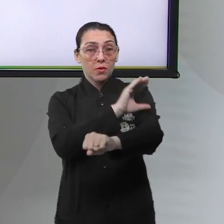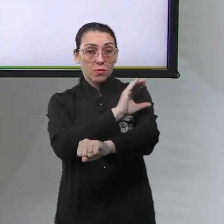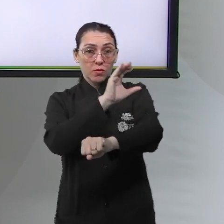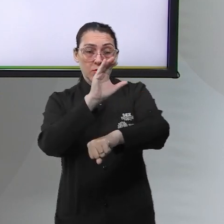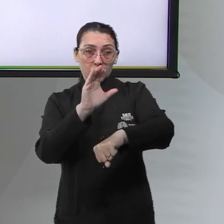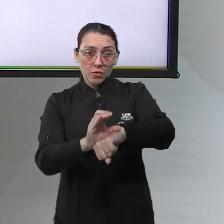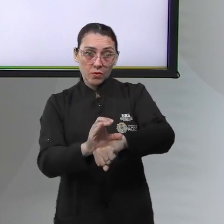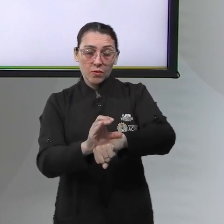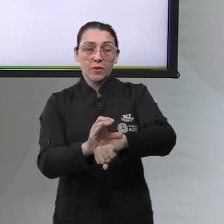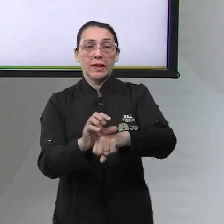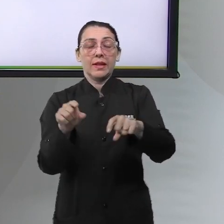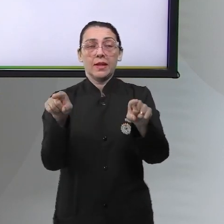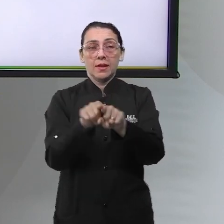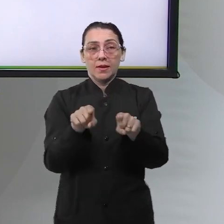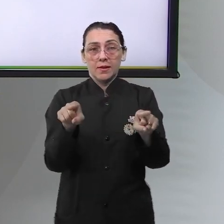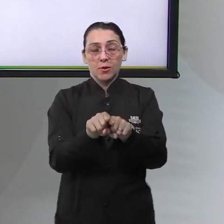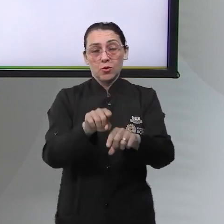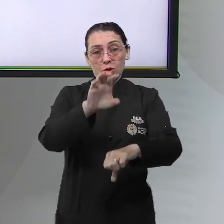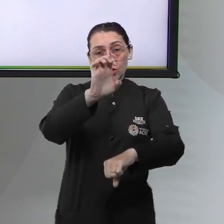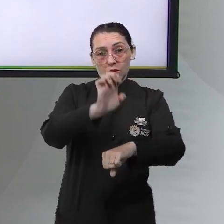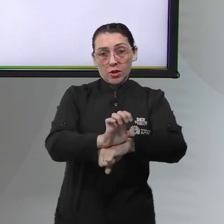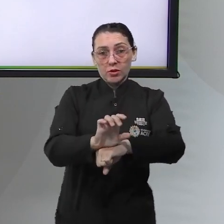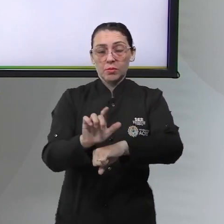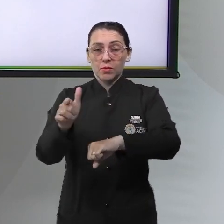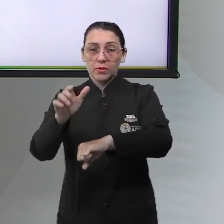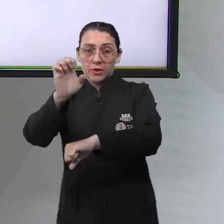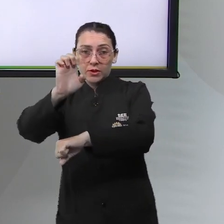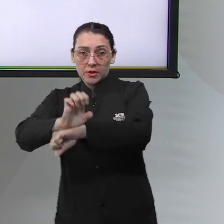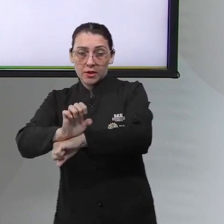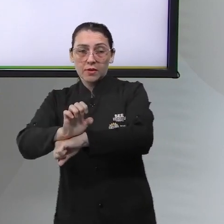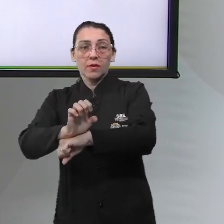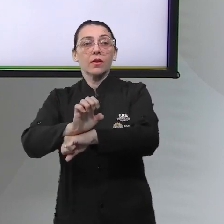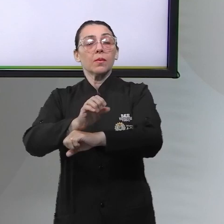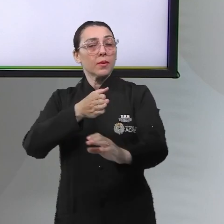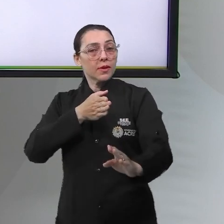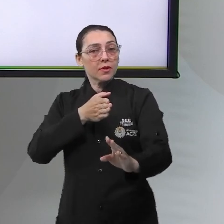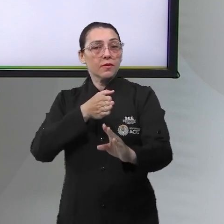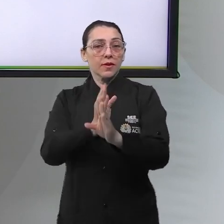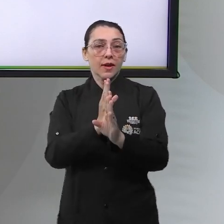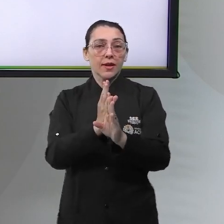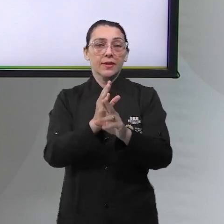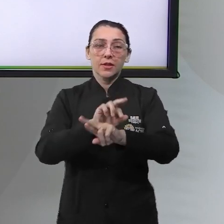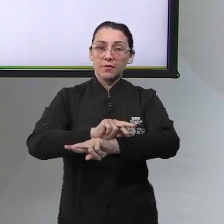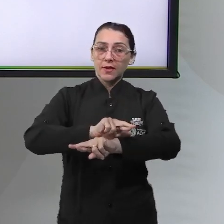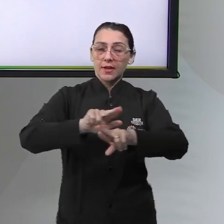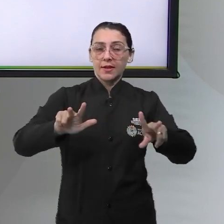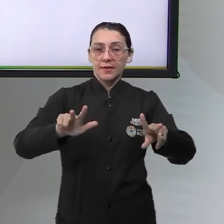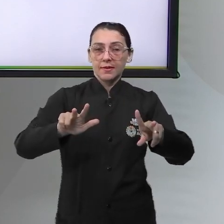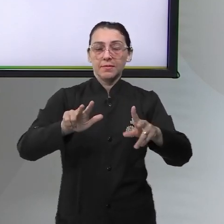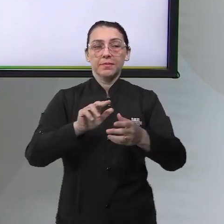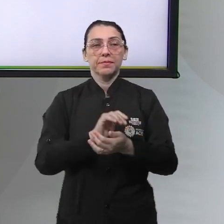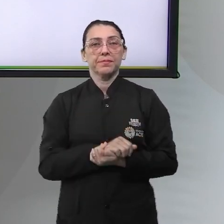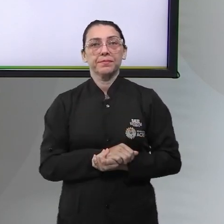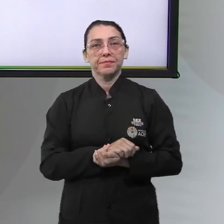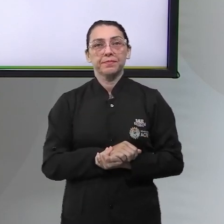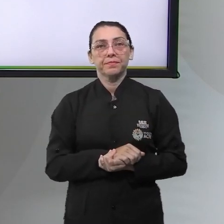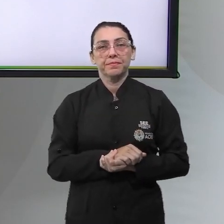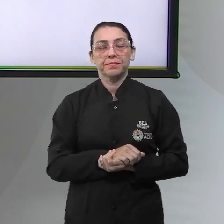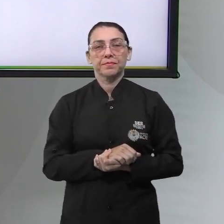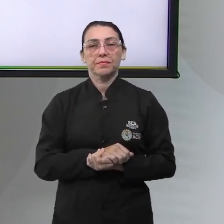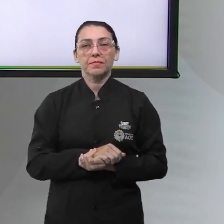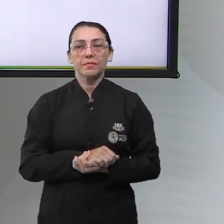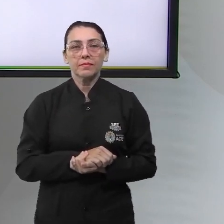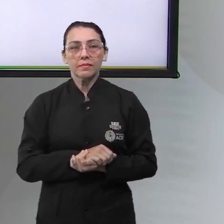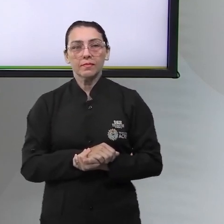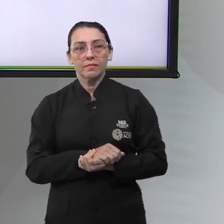cultura. E até mesmo de um estado para um outro estado, nós vamos identificar, obviamente, as